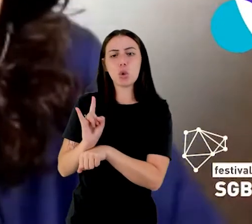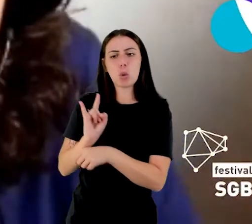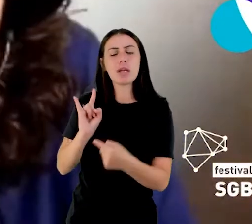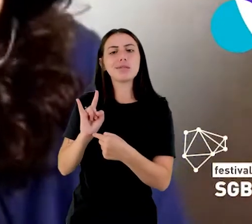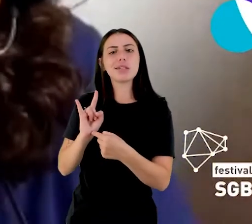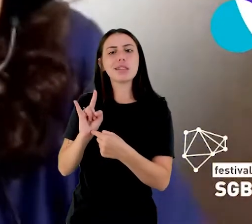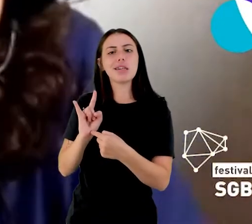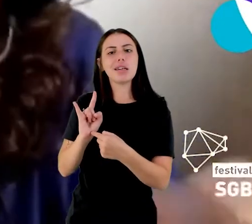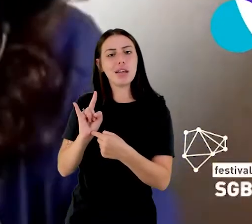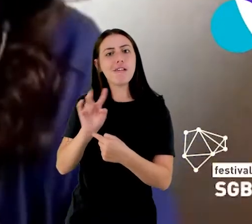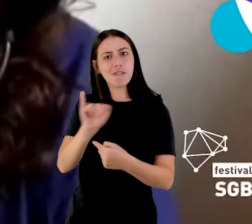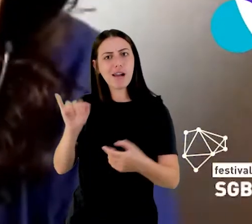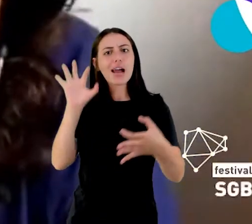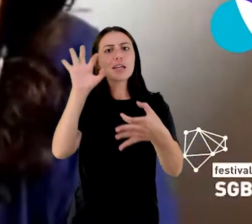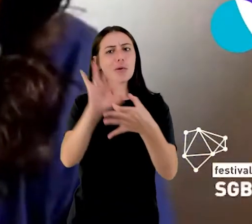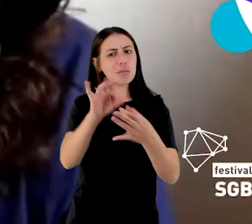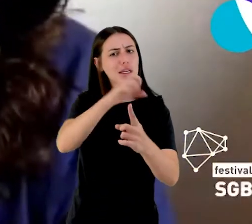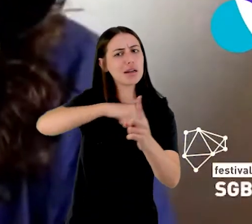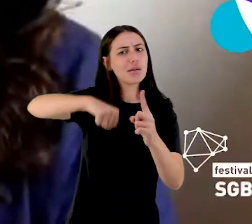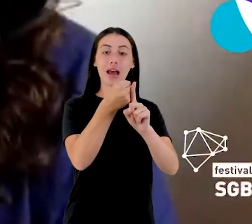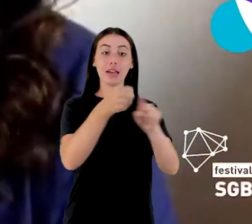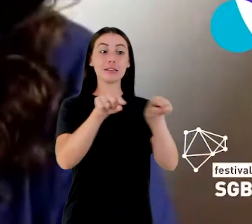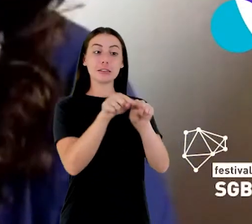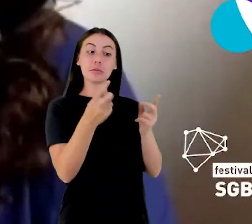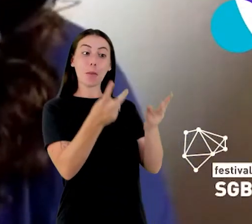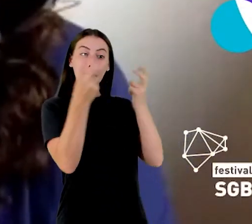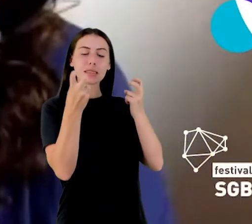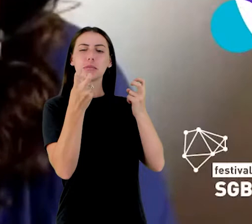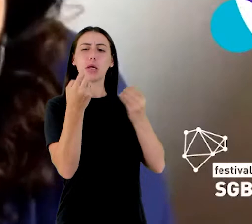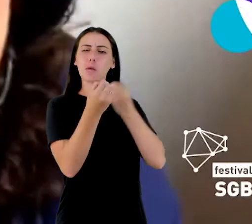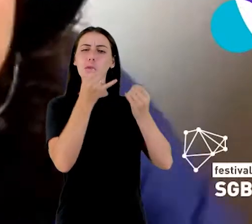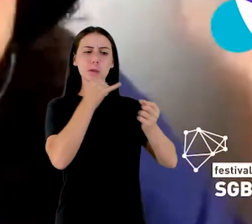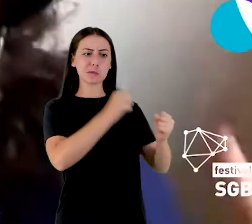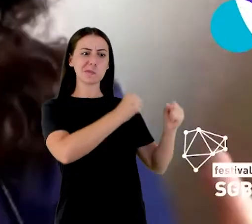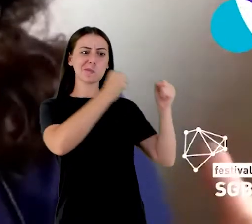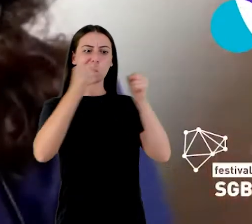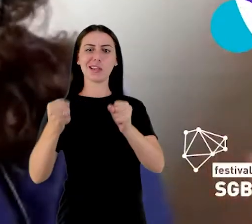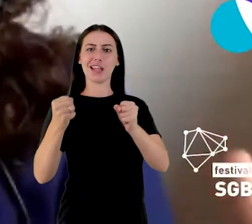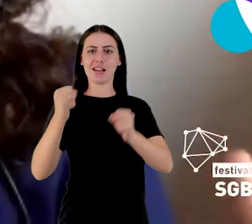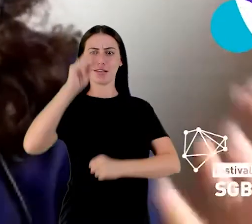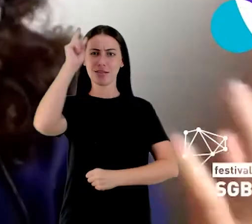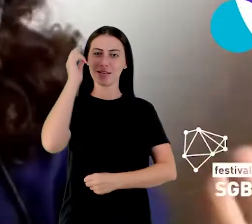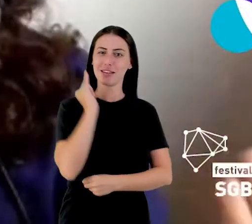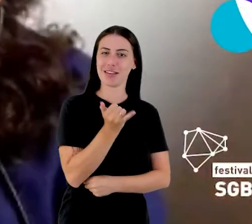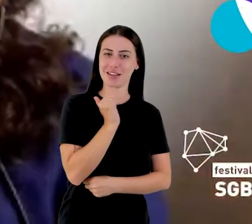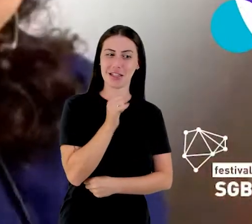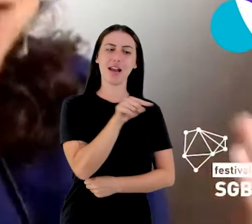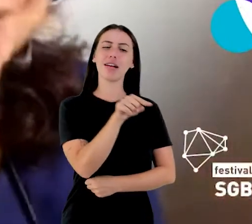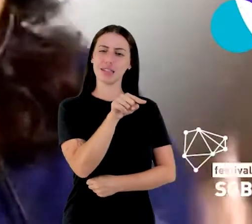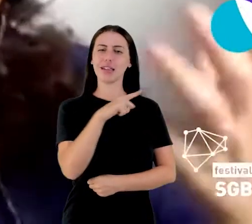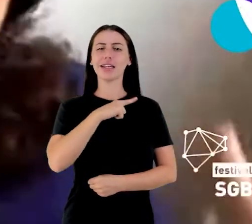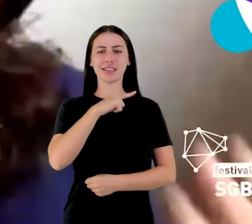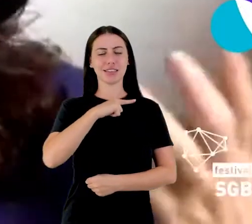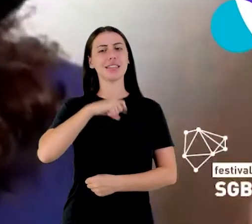e refletido no tempo que o filme for lançado. Então tem a questão da existência do filme, de pensar quais são as